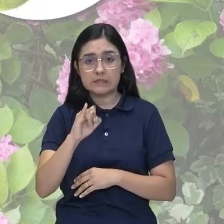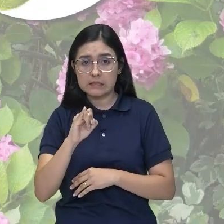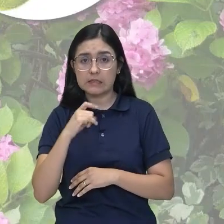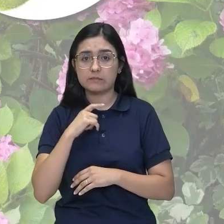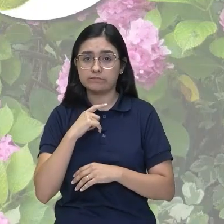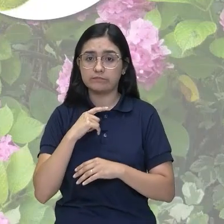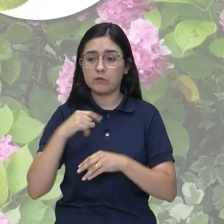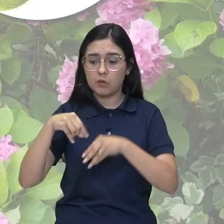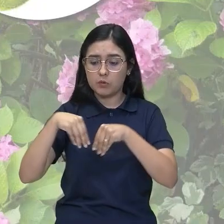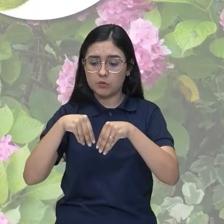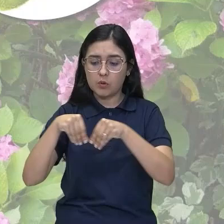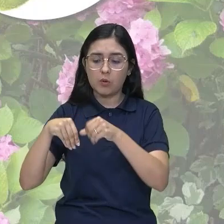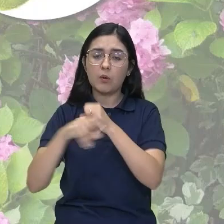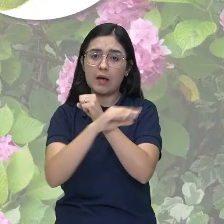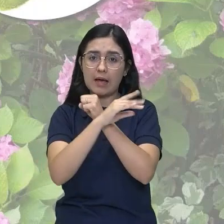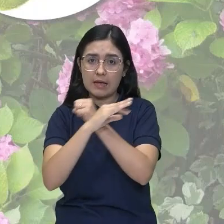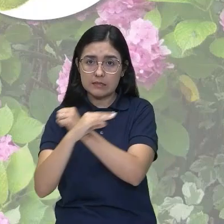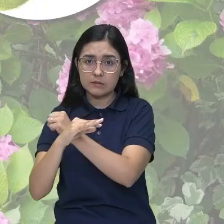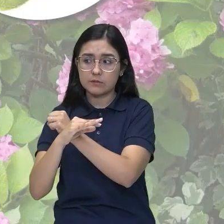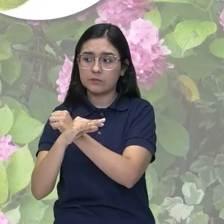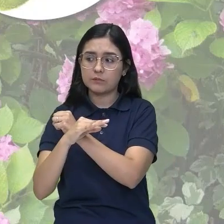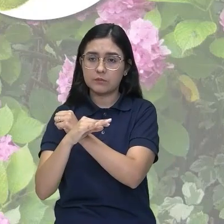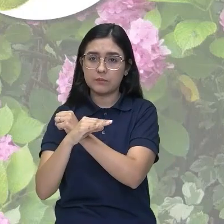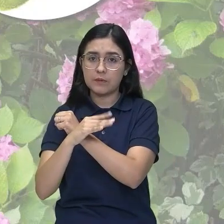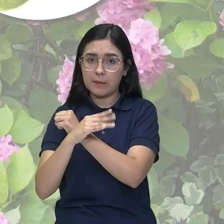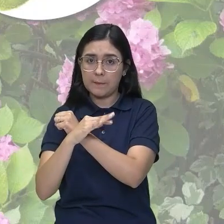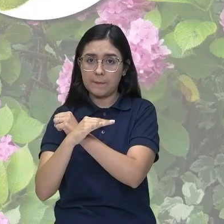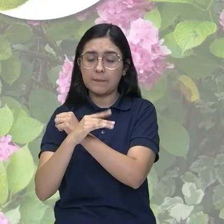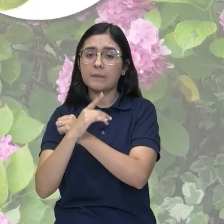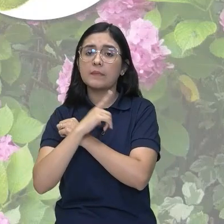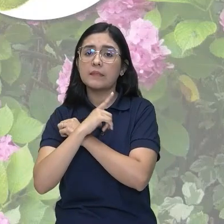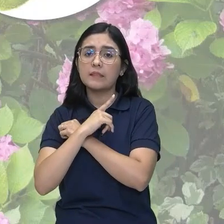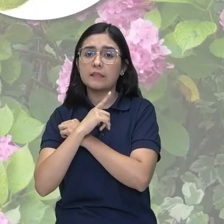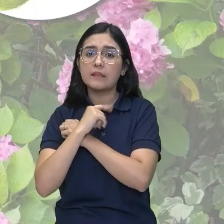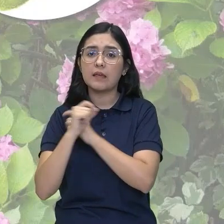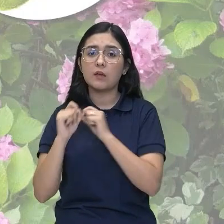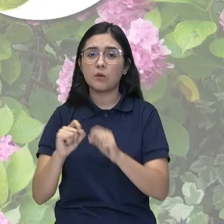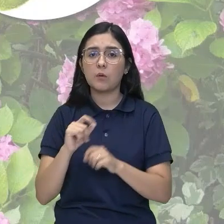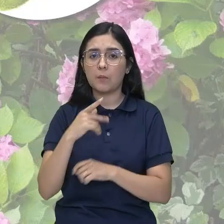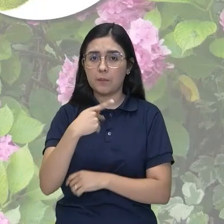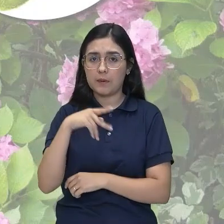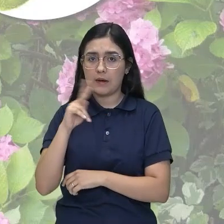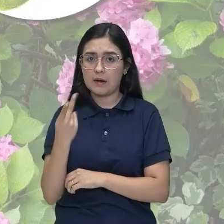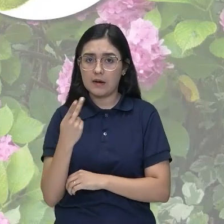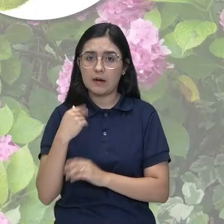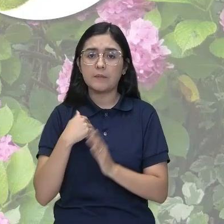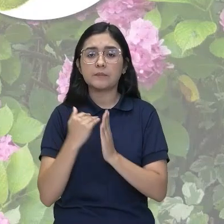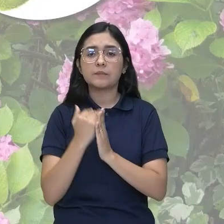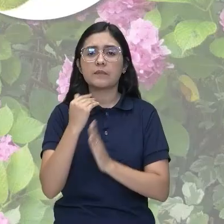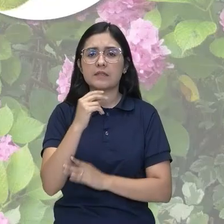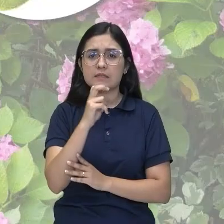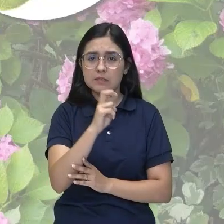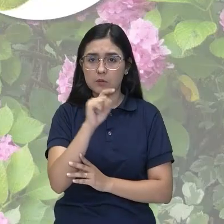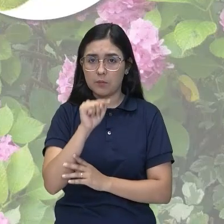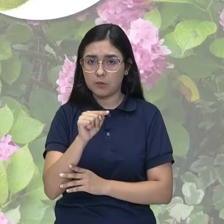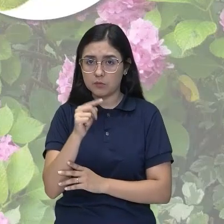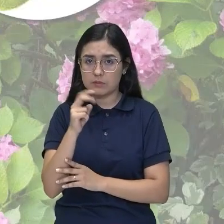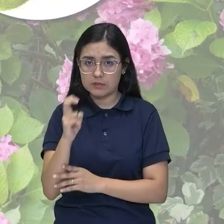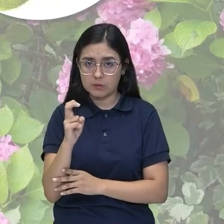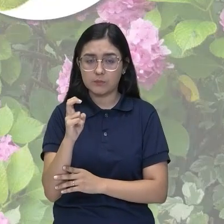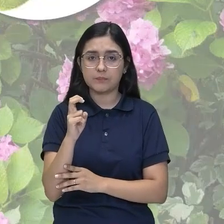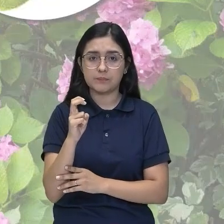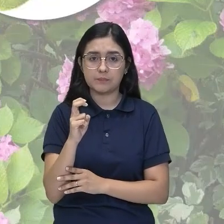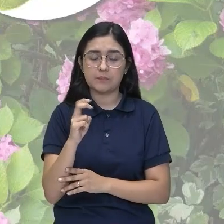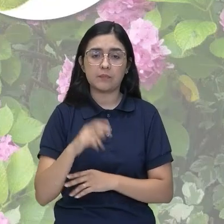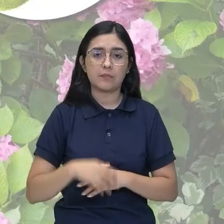ácido, elas tem um pH inferior a 5,5. E